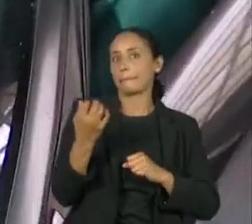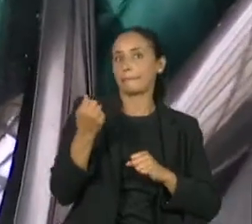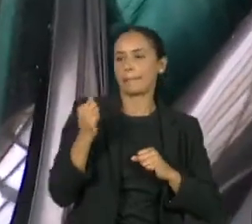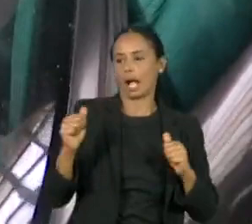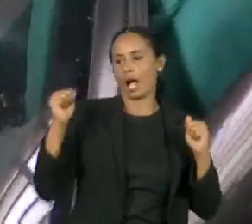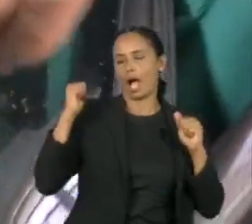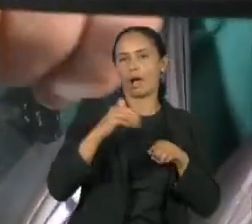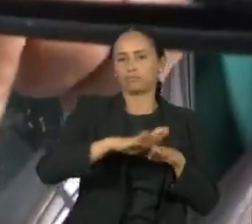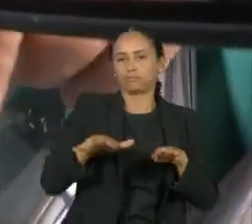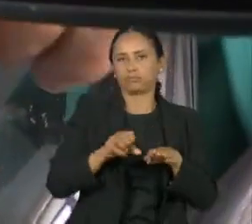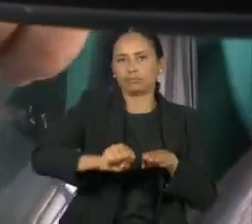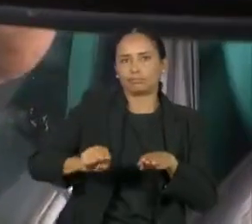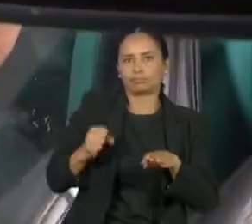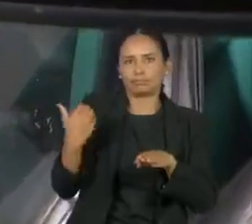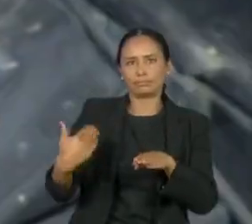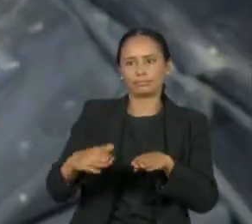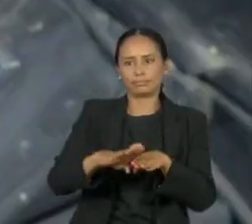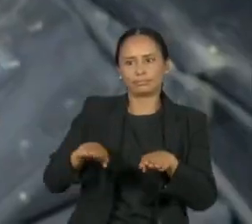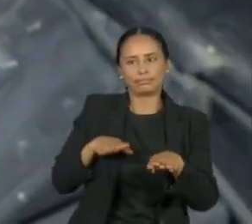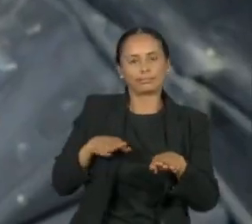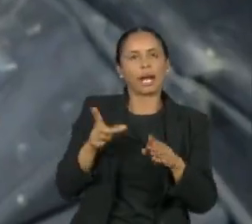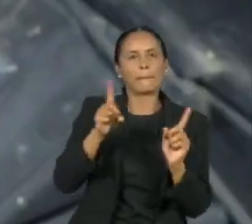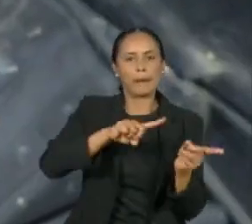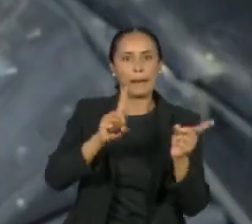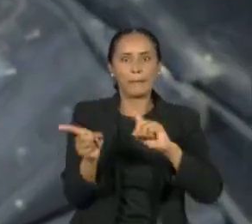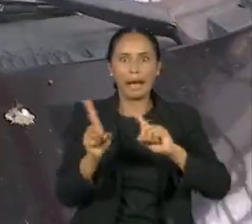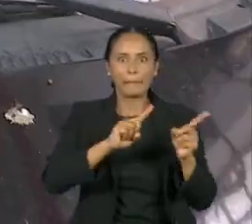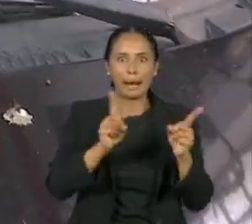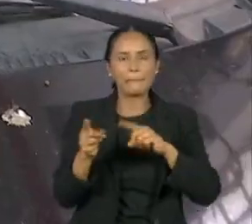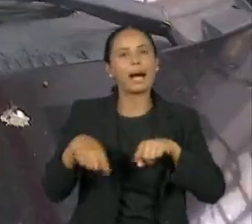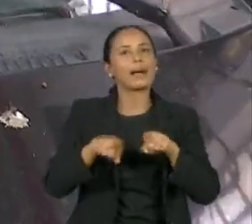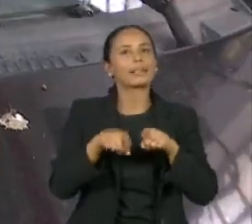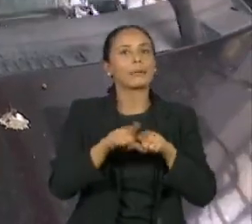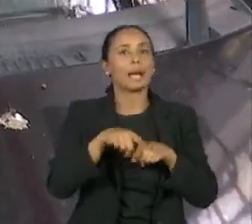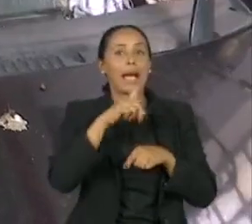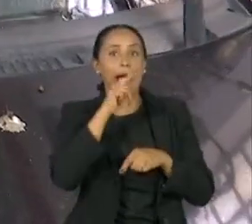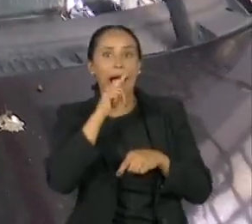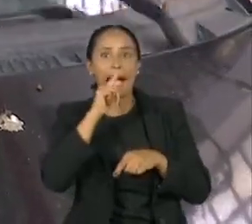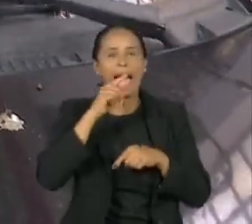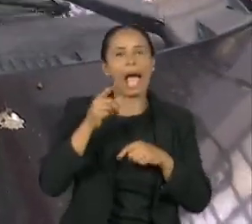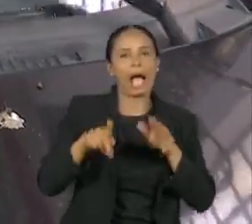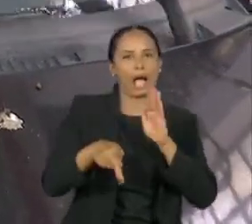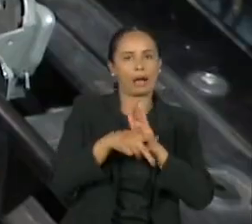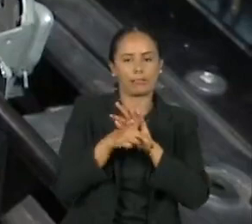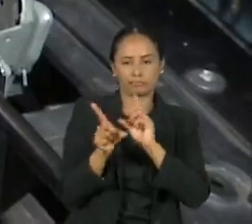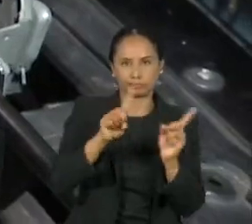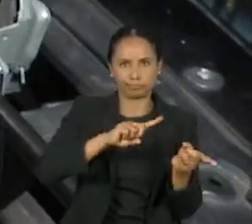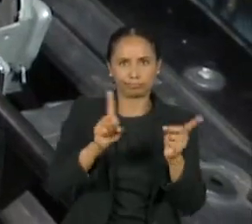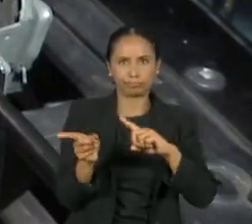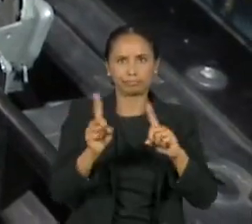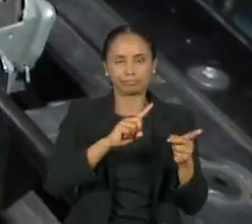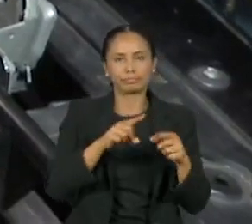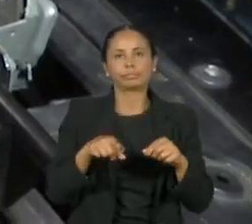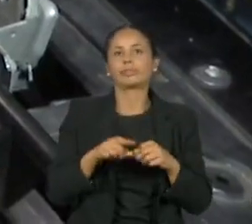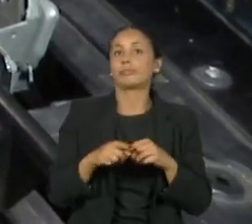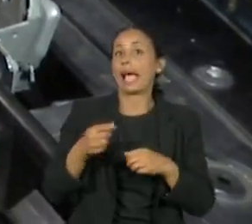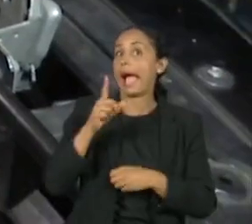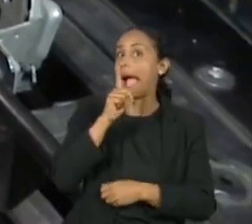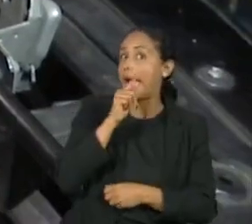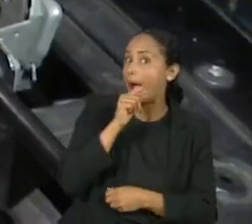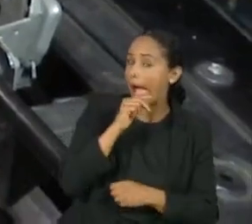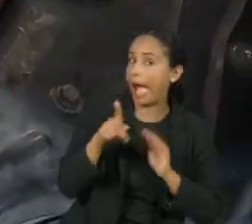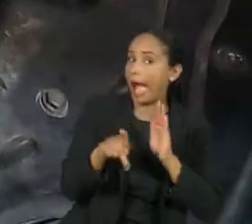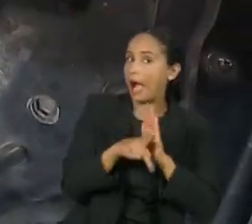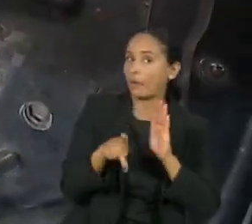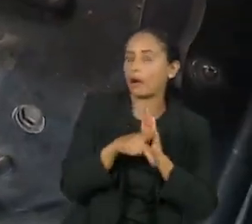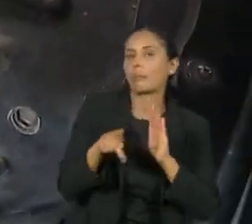bom ainda verificar o estado da palheta e o nível de água do limpador de para-brisa. A quantidade de água do radiador também